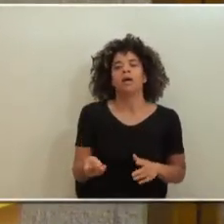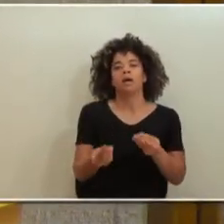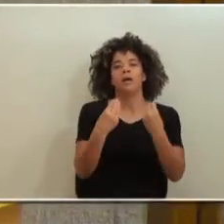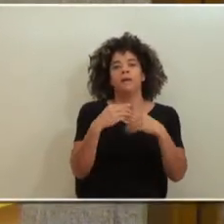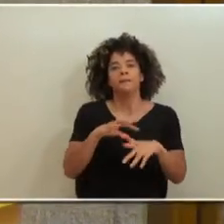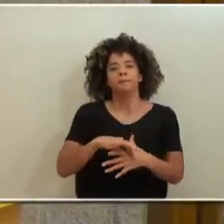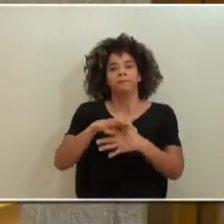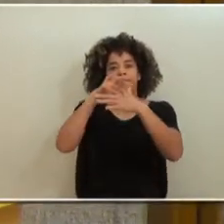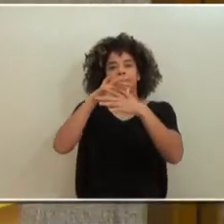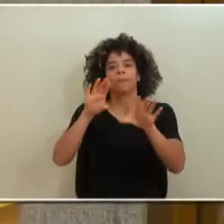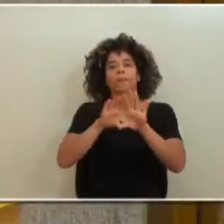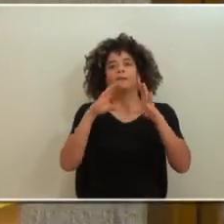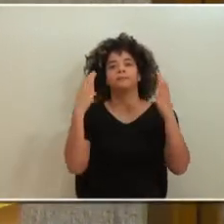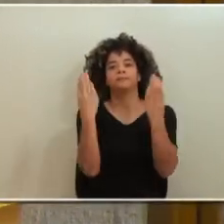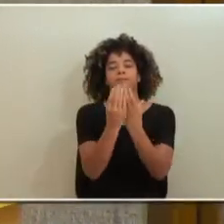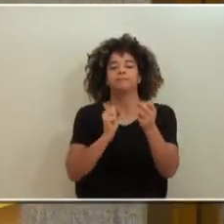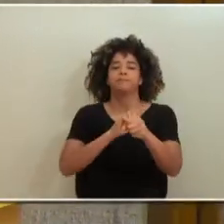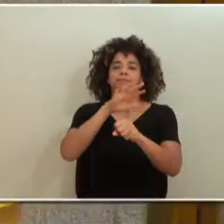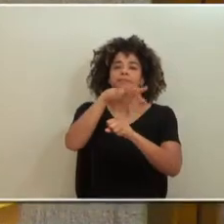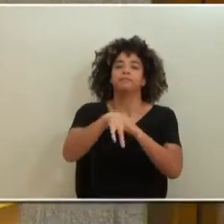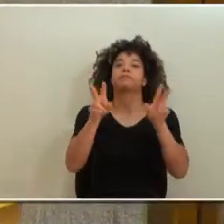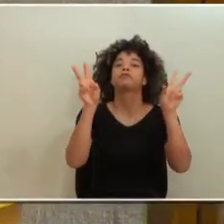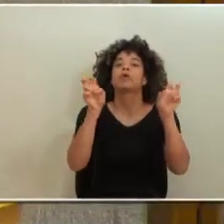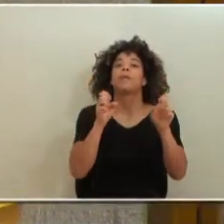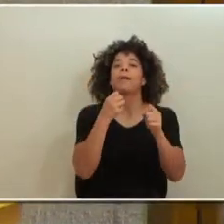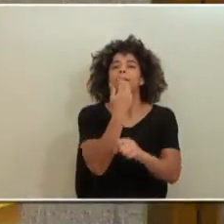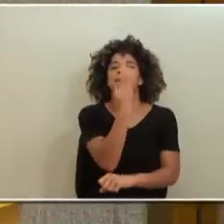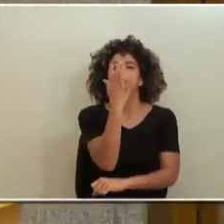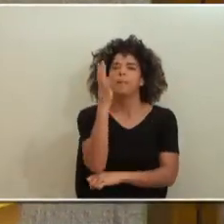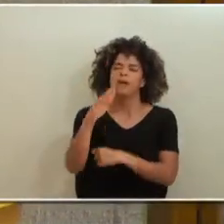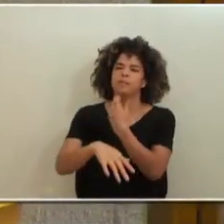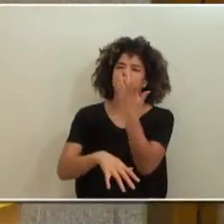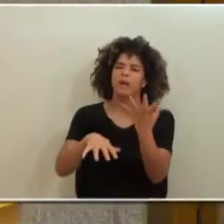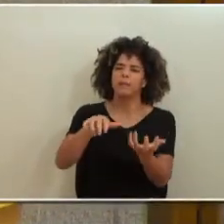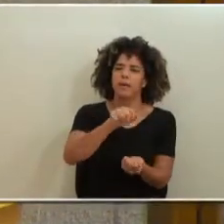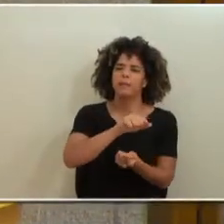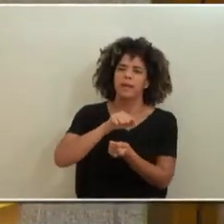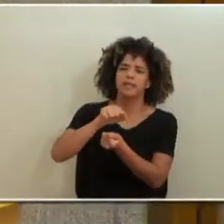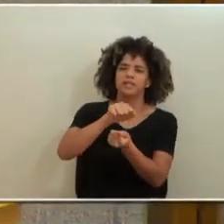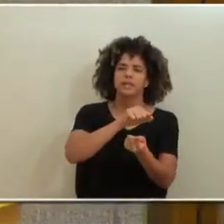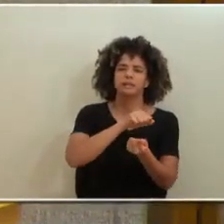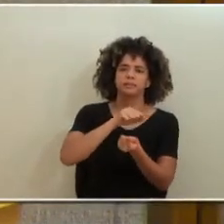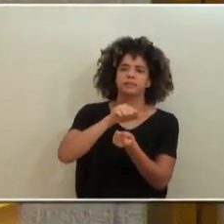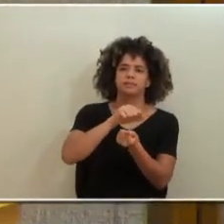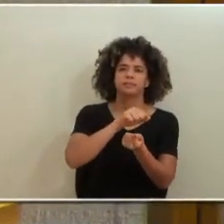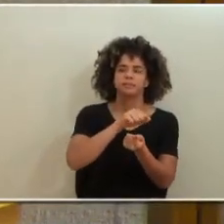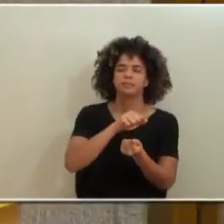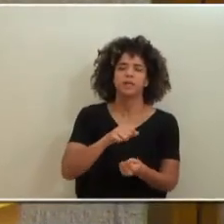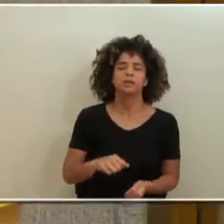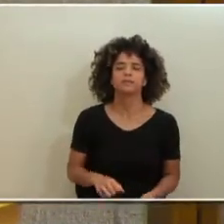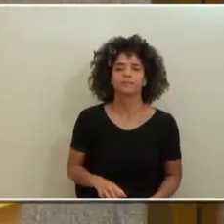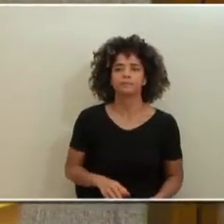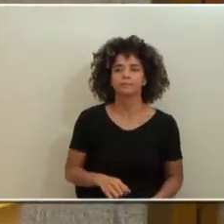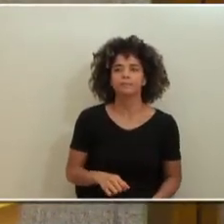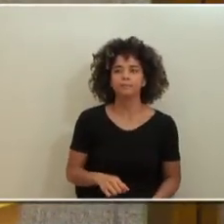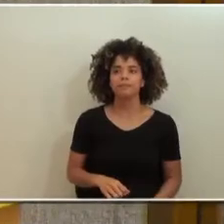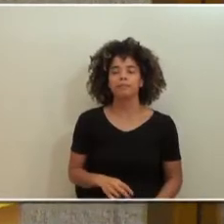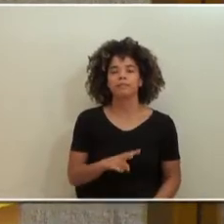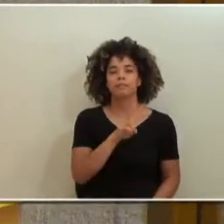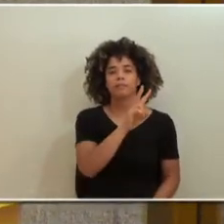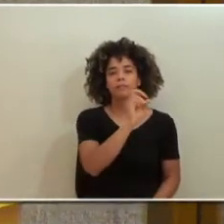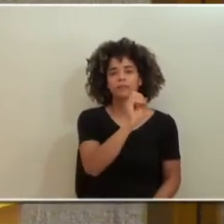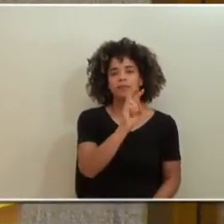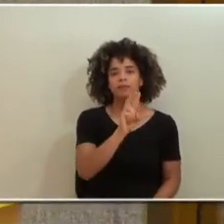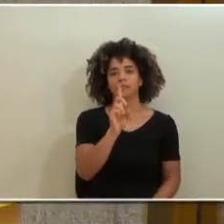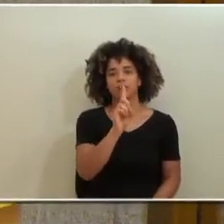relação ao meio ambiente. Chefe Kiko recebeu a Medalha de Gratidão Ouro em 2021